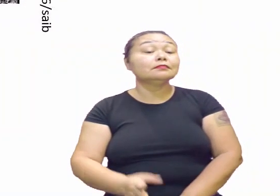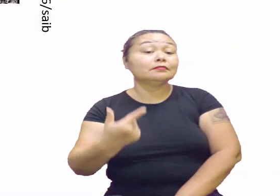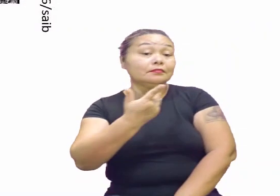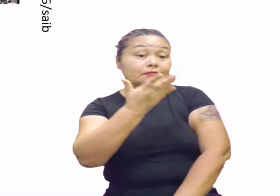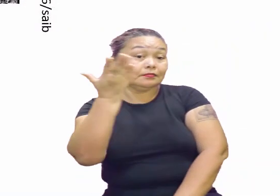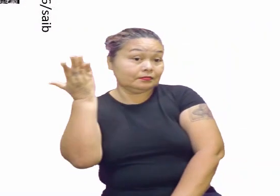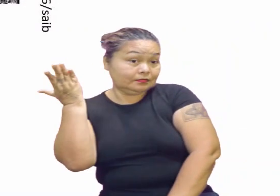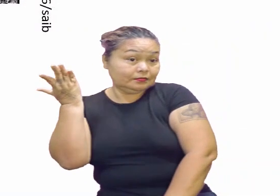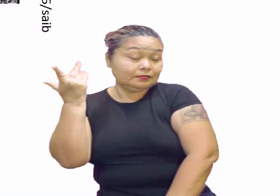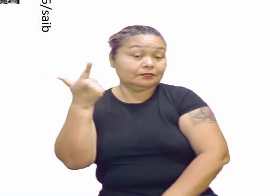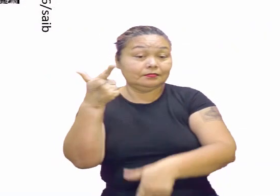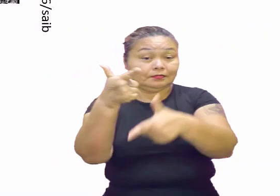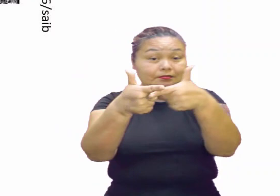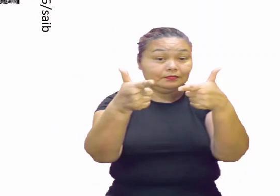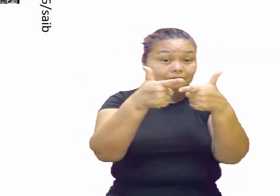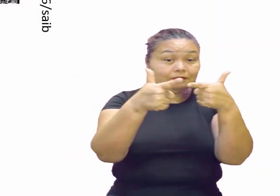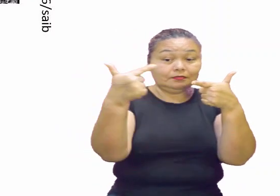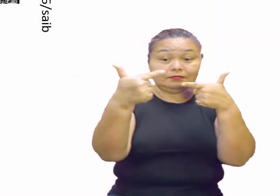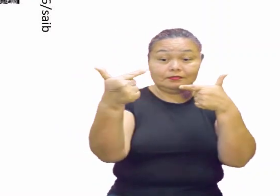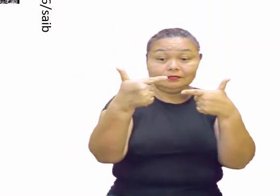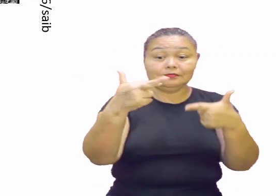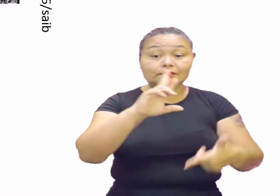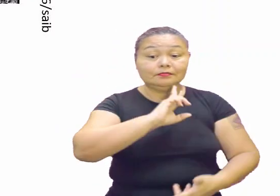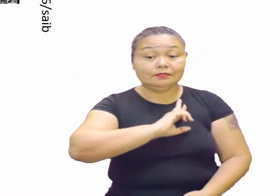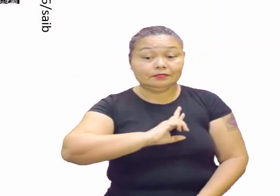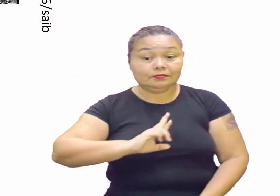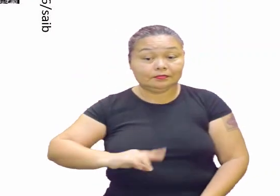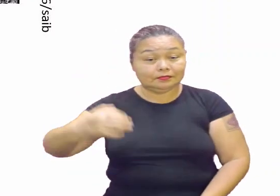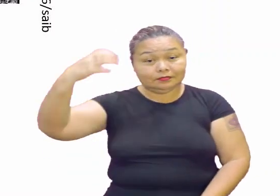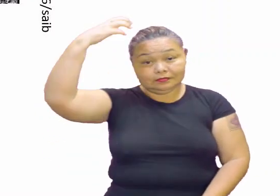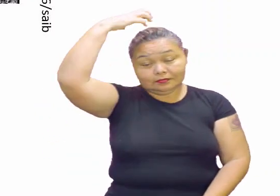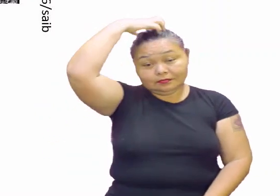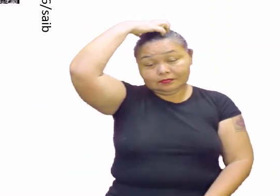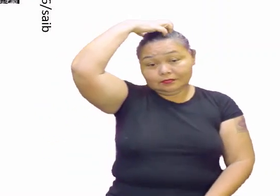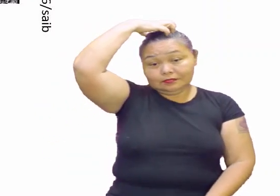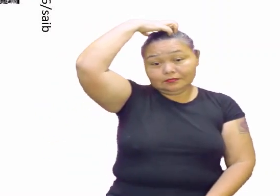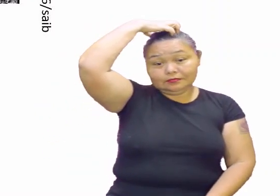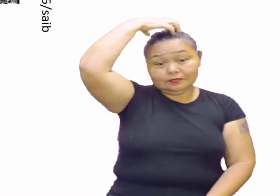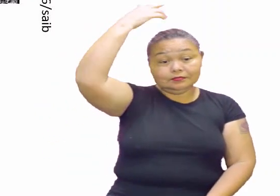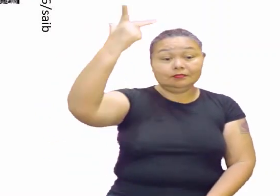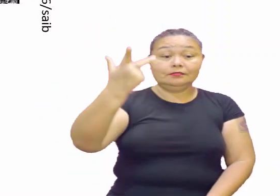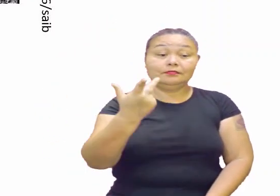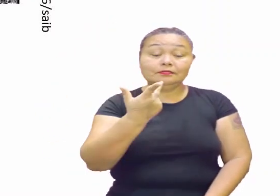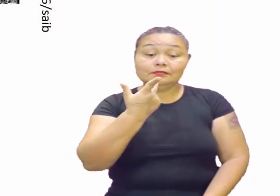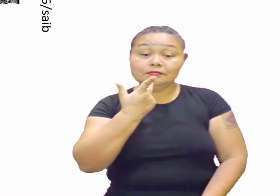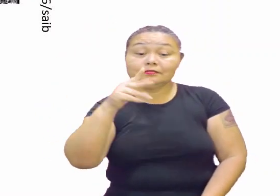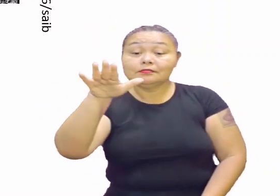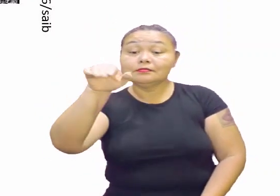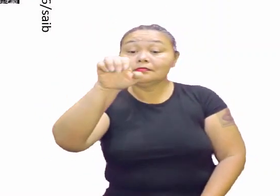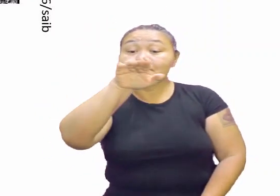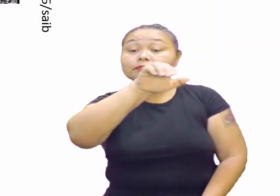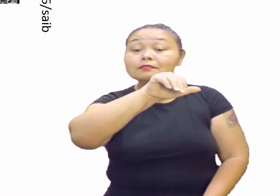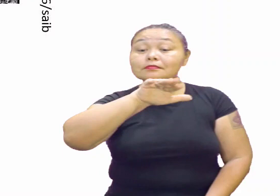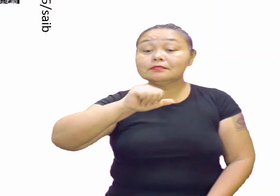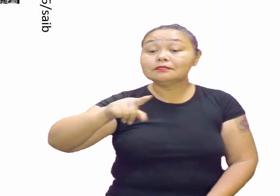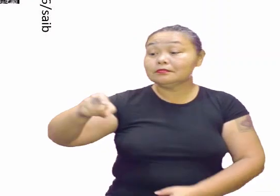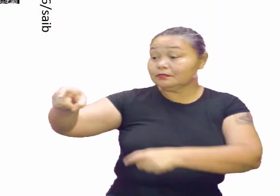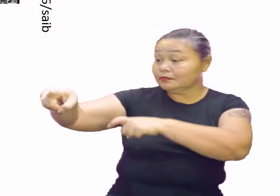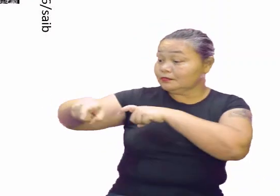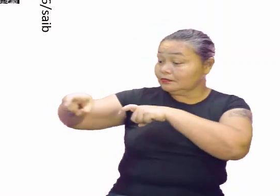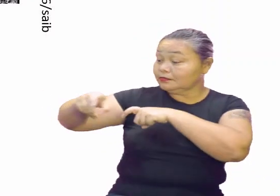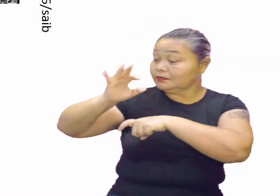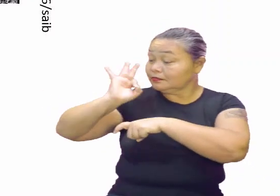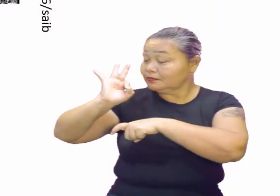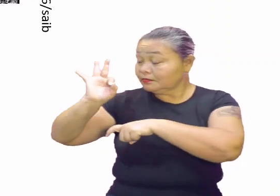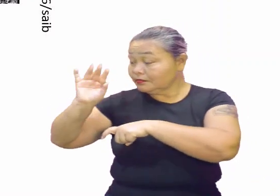Vejam a crise do segundo reinado. Eu acabei de chamar aí o produtor para